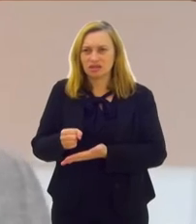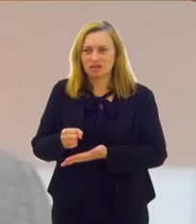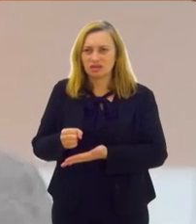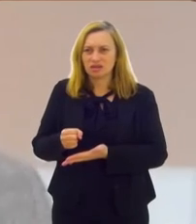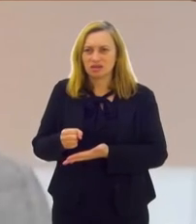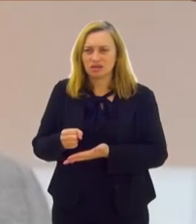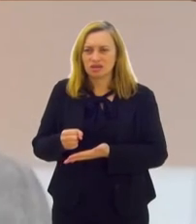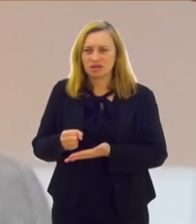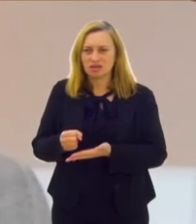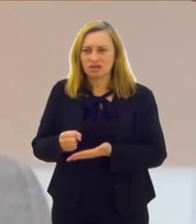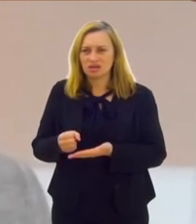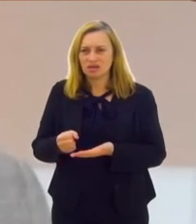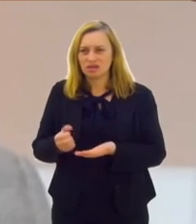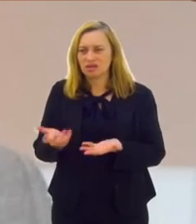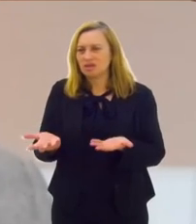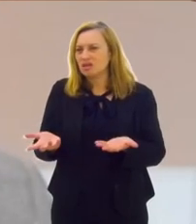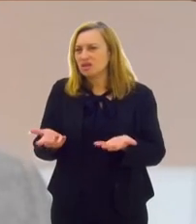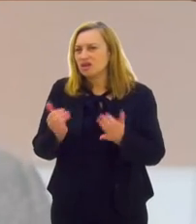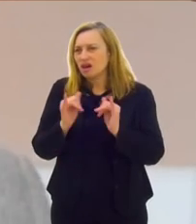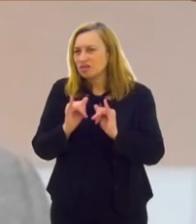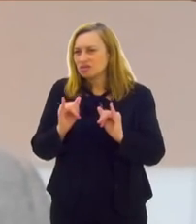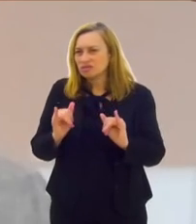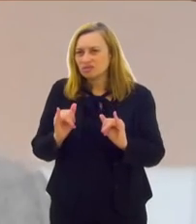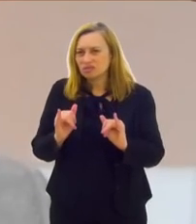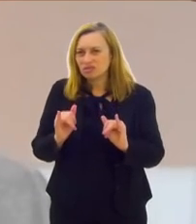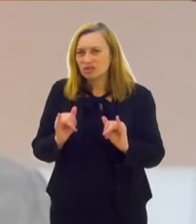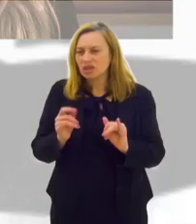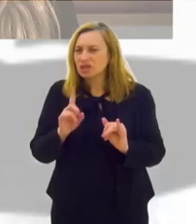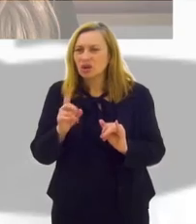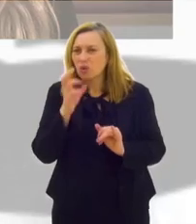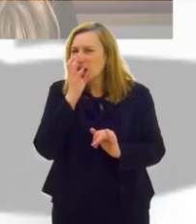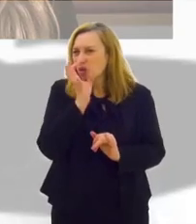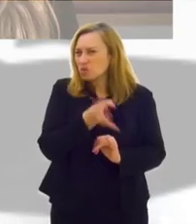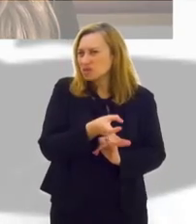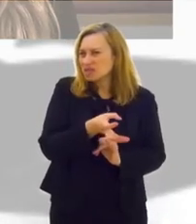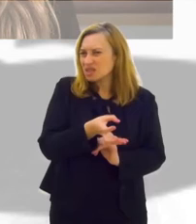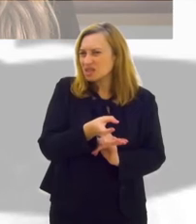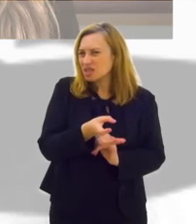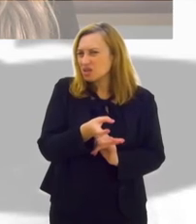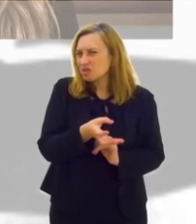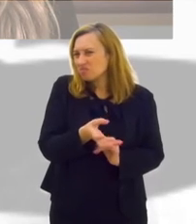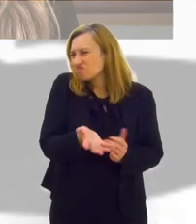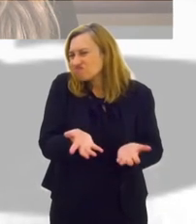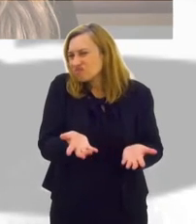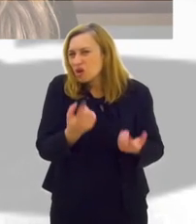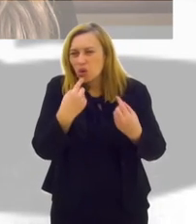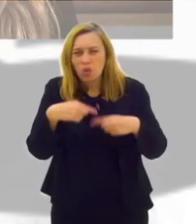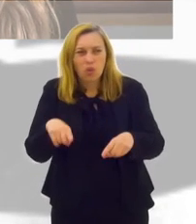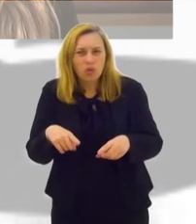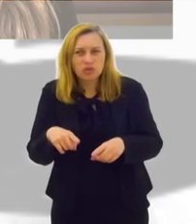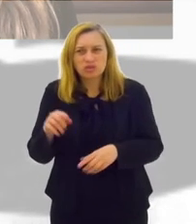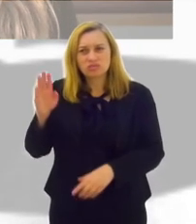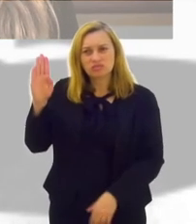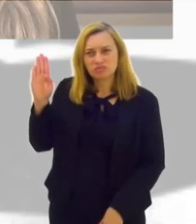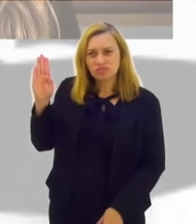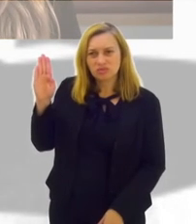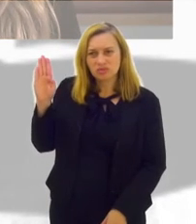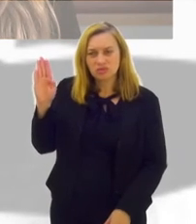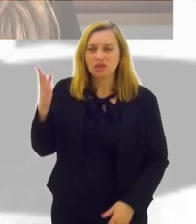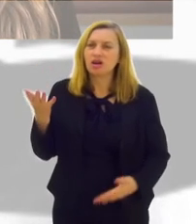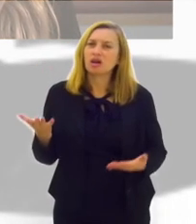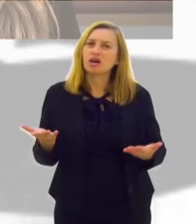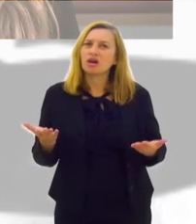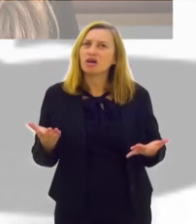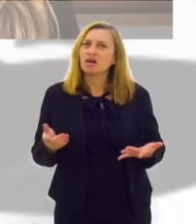maneira informativa e não meramente acusações levianas contra